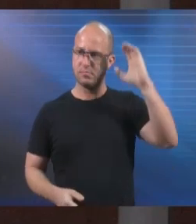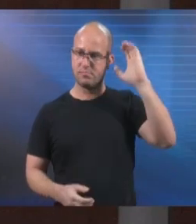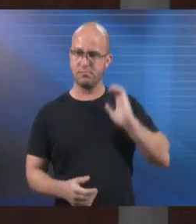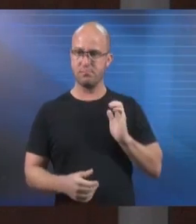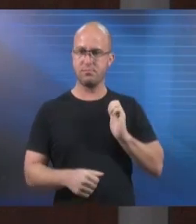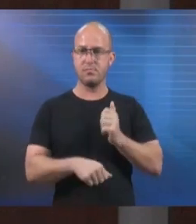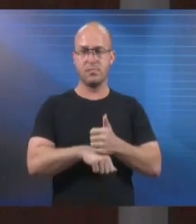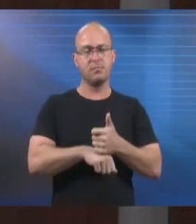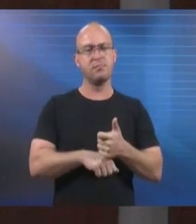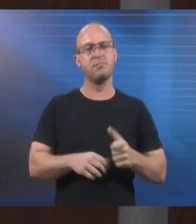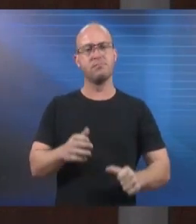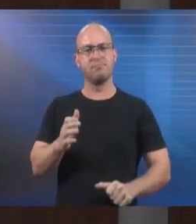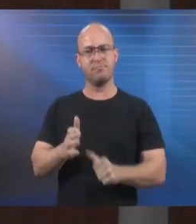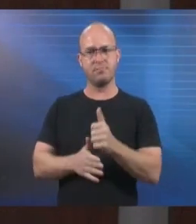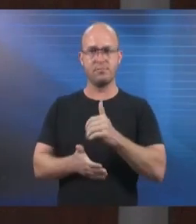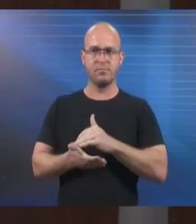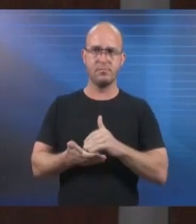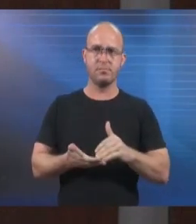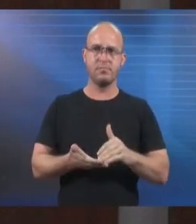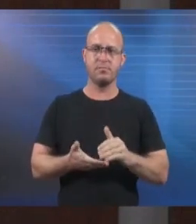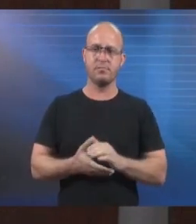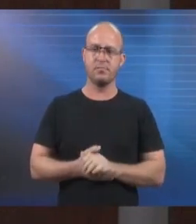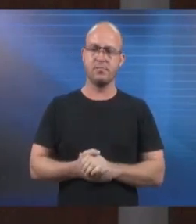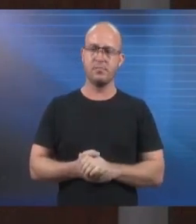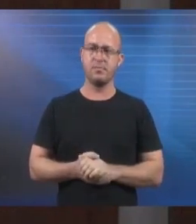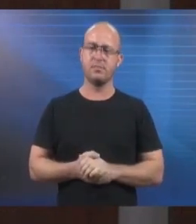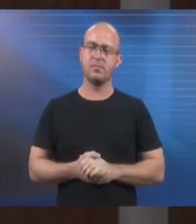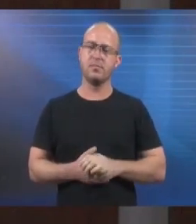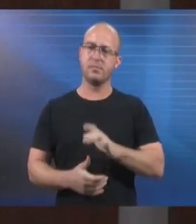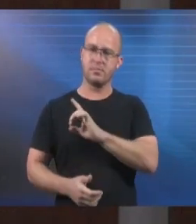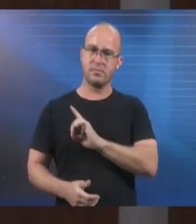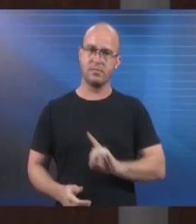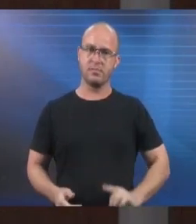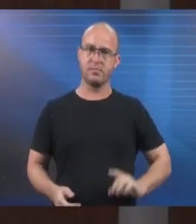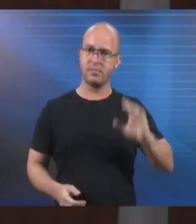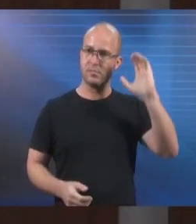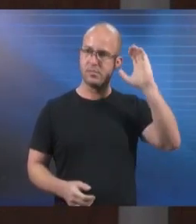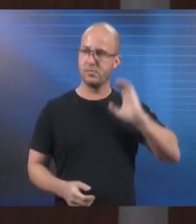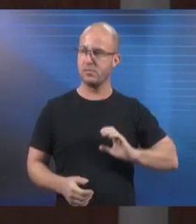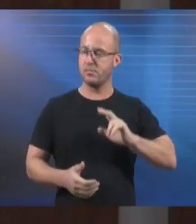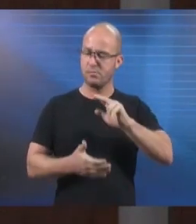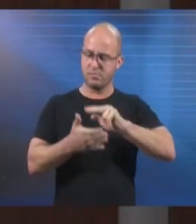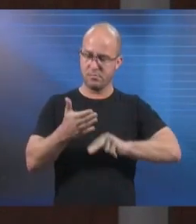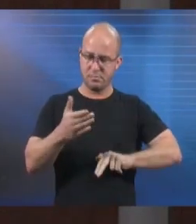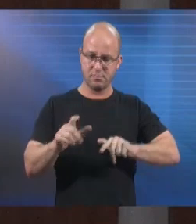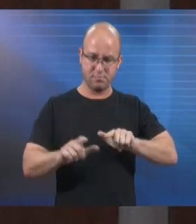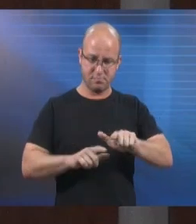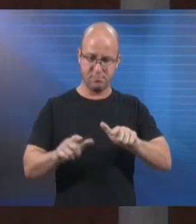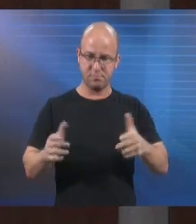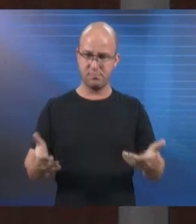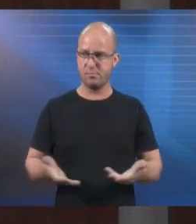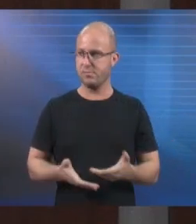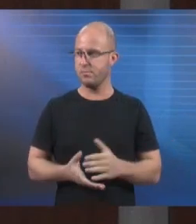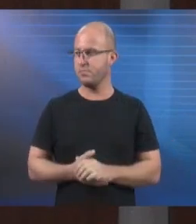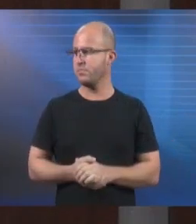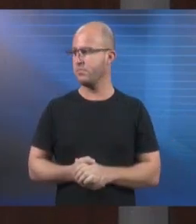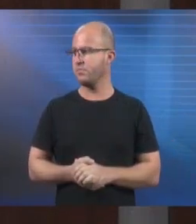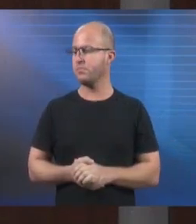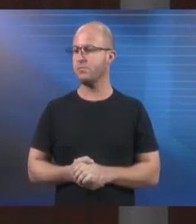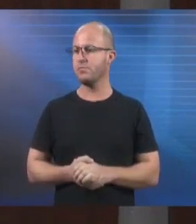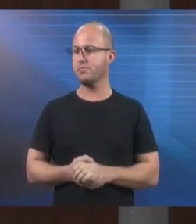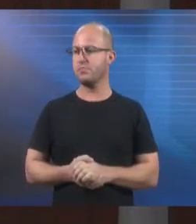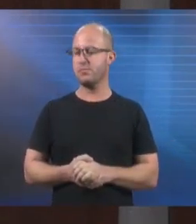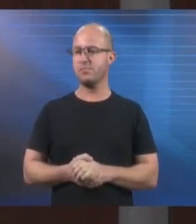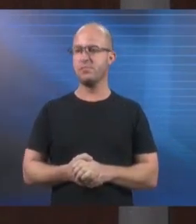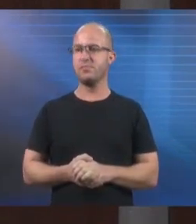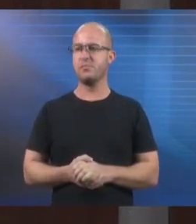ocupar a primeira secretaria com a palavra deputada Cristiane Dantas para fazer a leitura de expediente do dia de hoje minha querida amiga